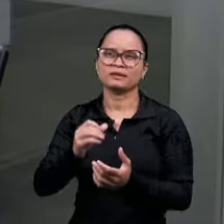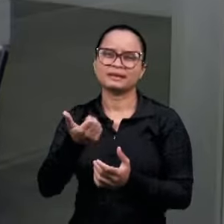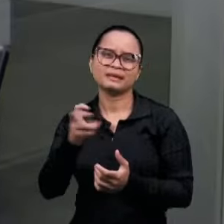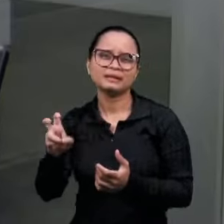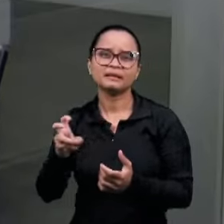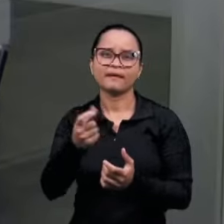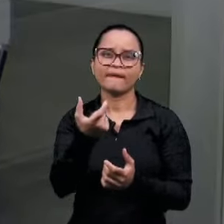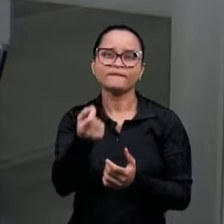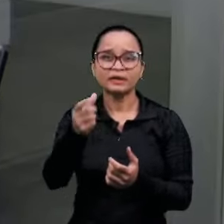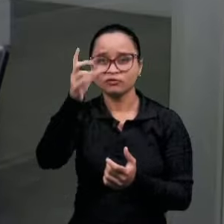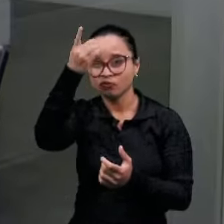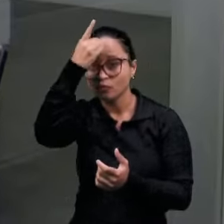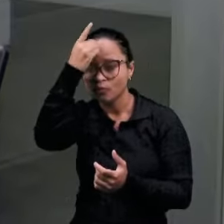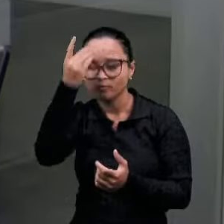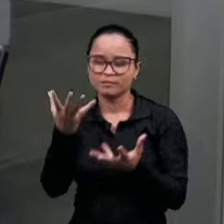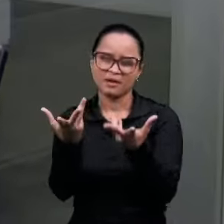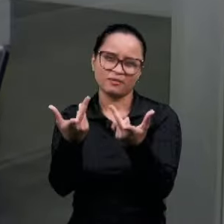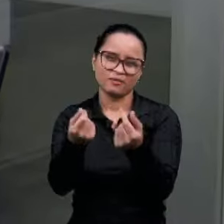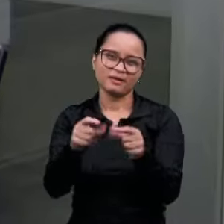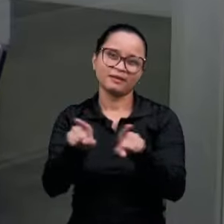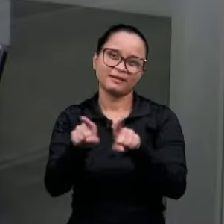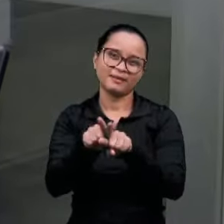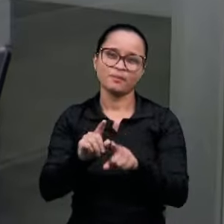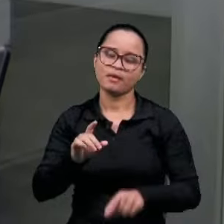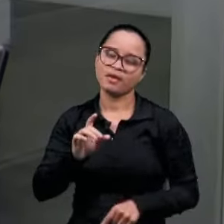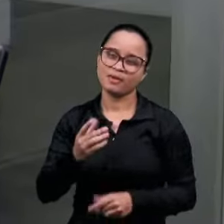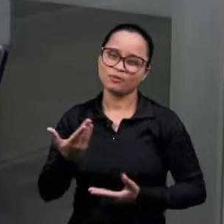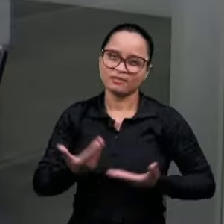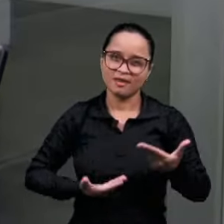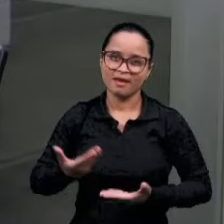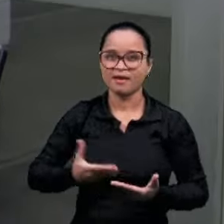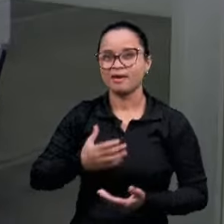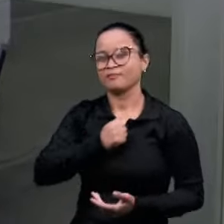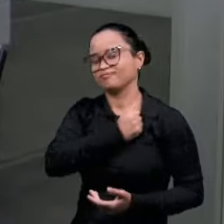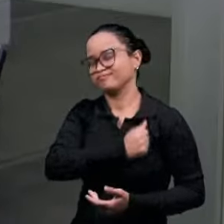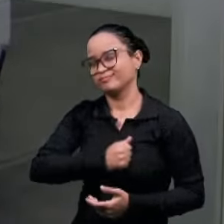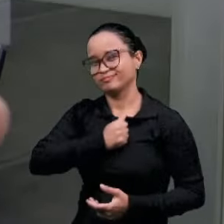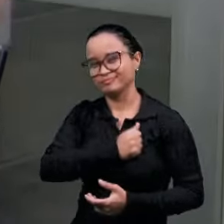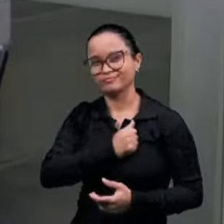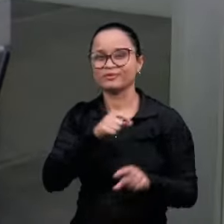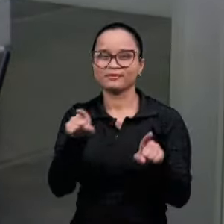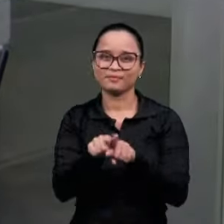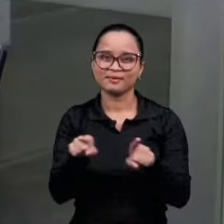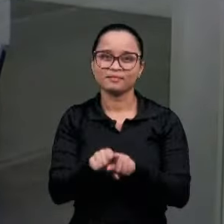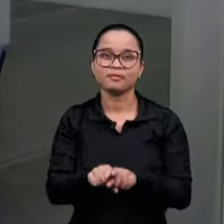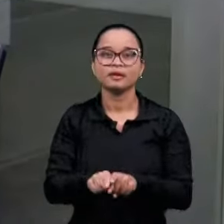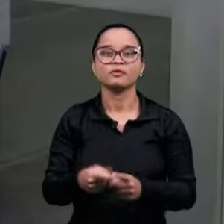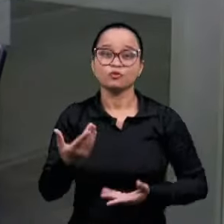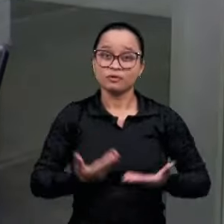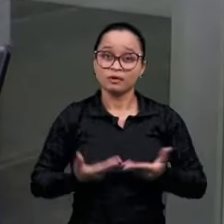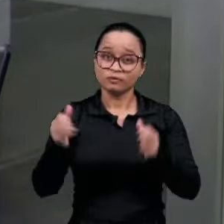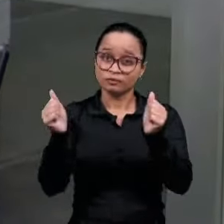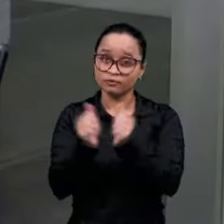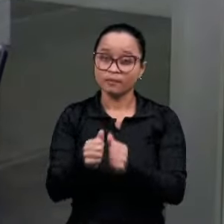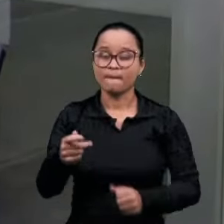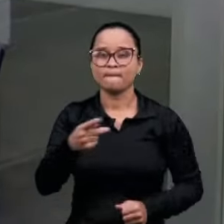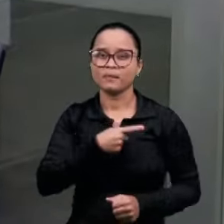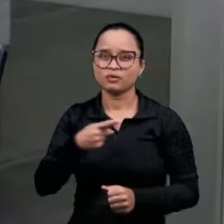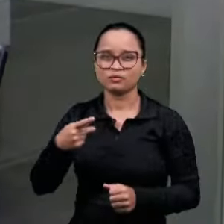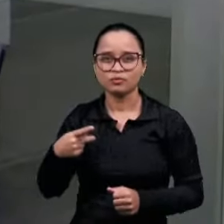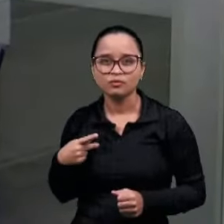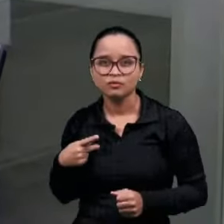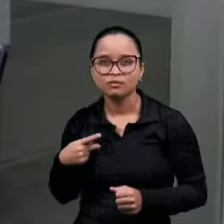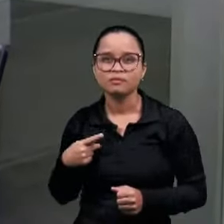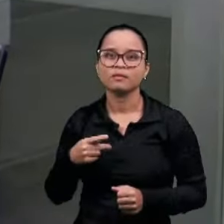maravilhosas. E os irmãos, queridos irmãos saudosos ali, os companheiros que comigo passou ali, o pastor Sideni, o